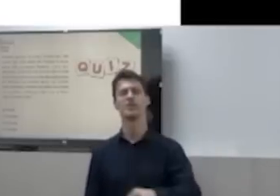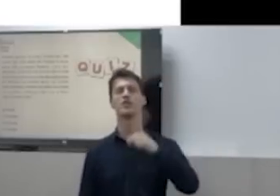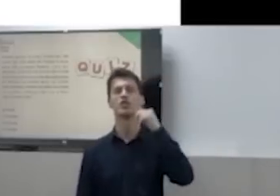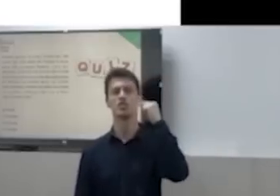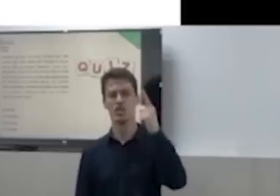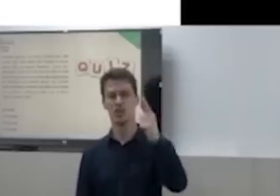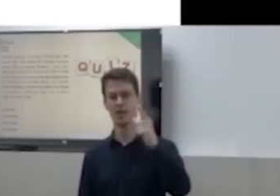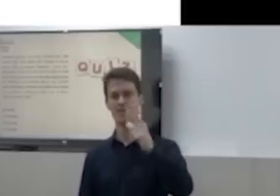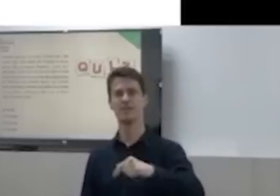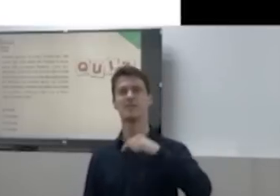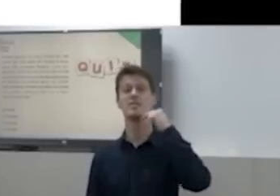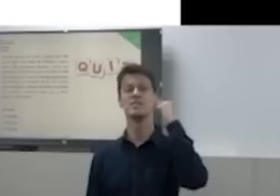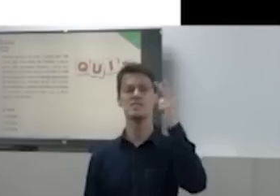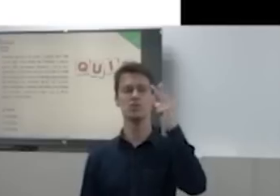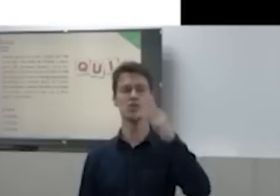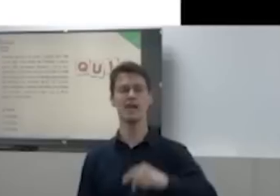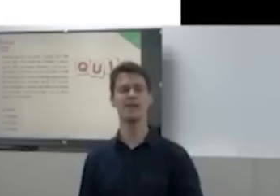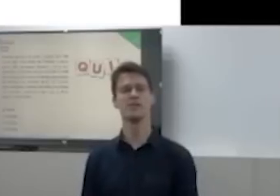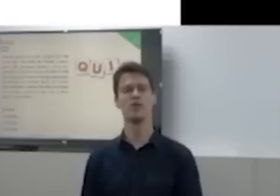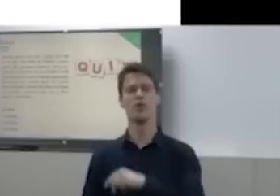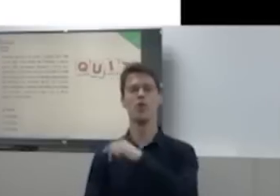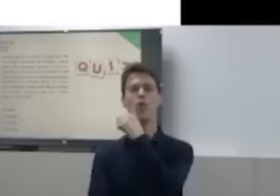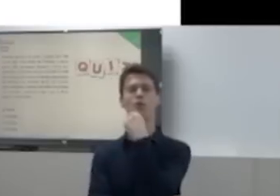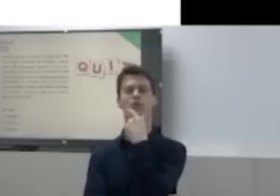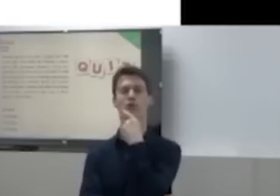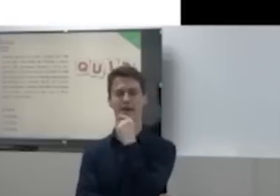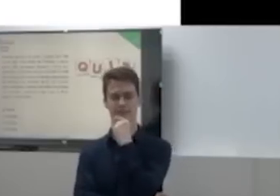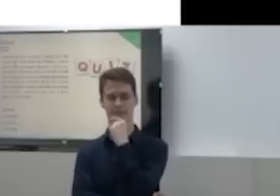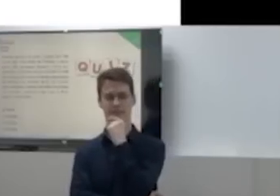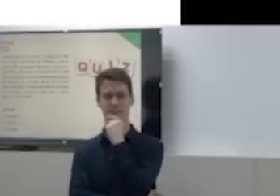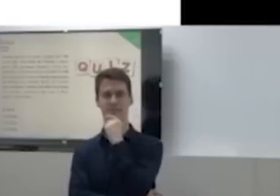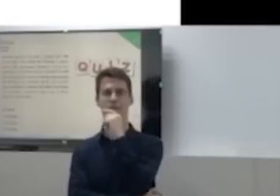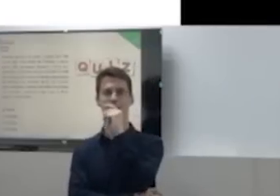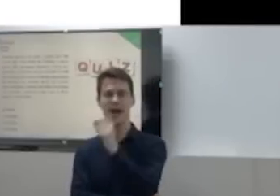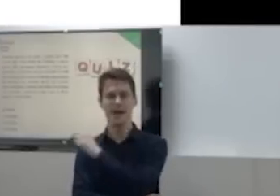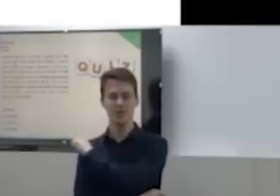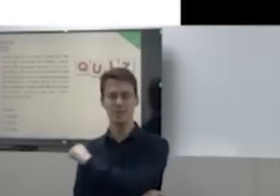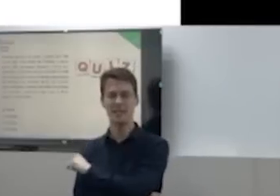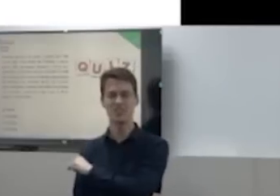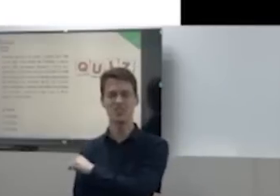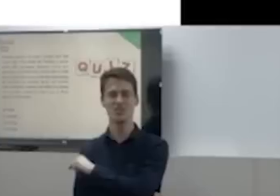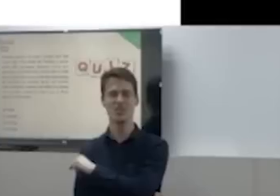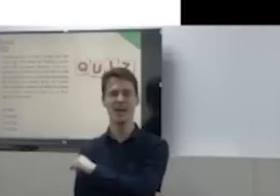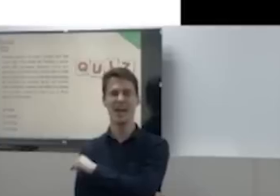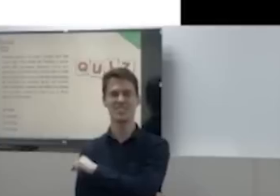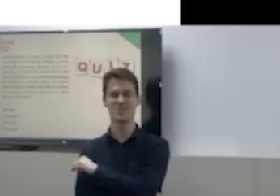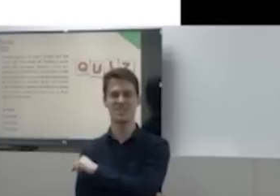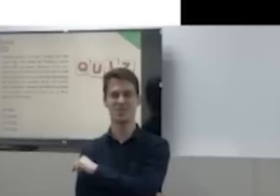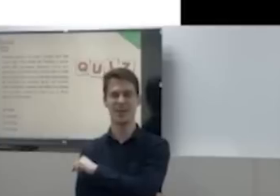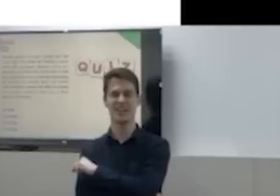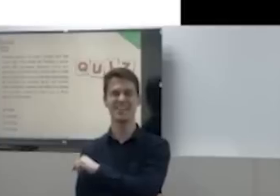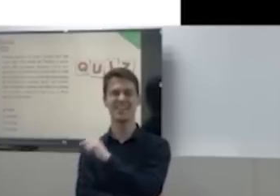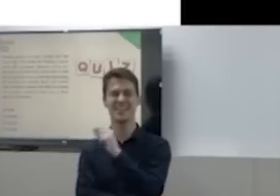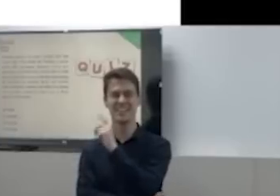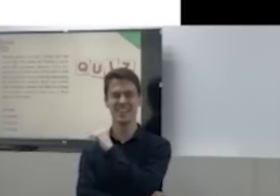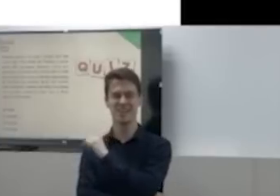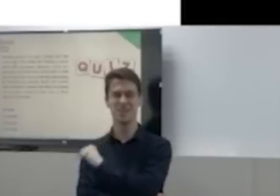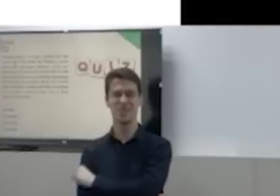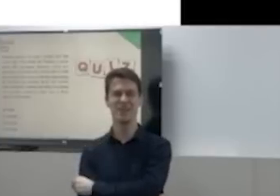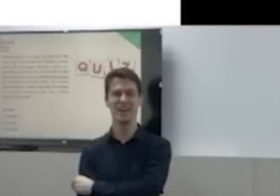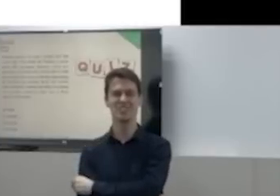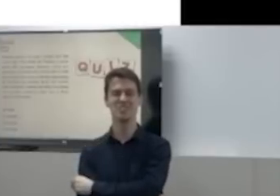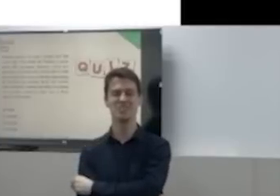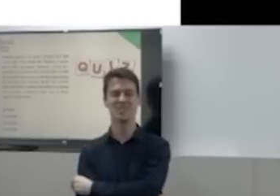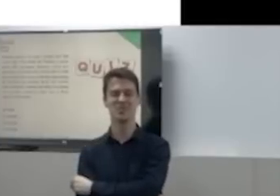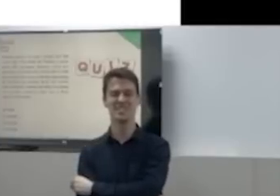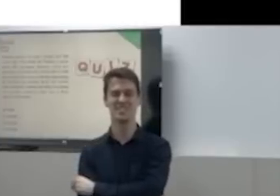É plana, geóide, circular ou ovoide? Marca no aplicativo a resposta correta, que